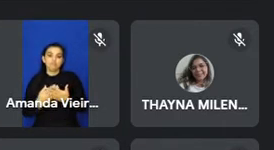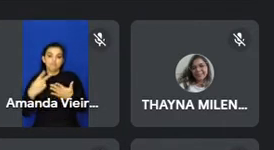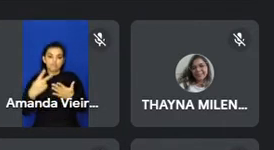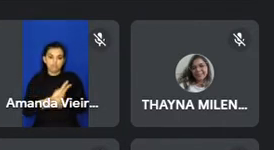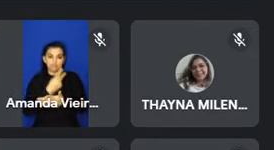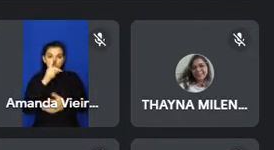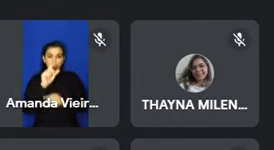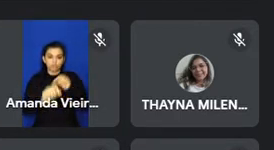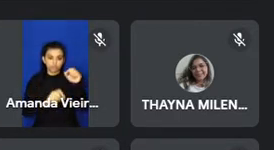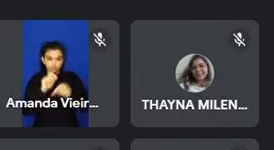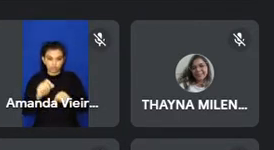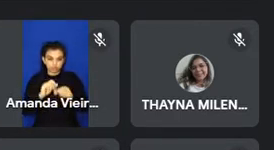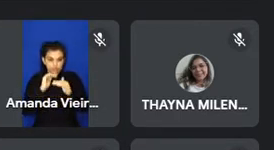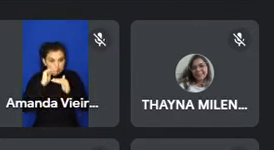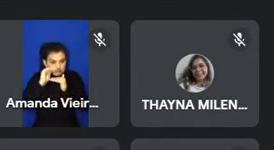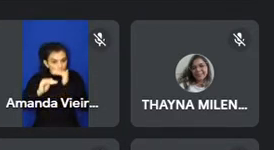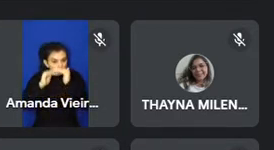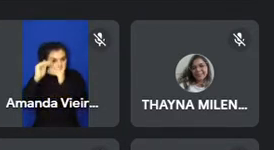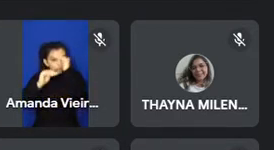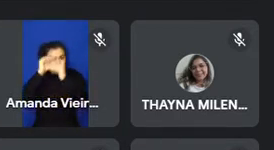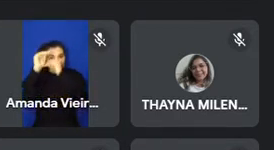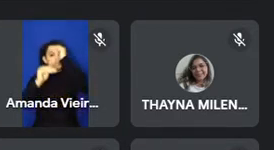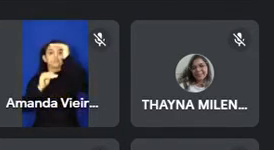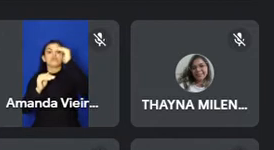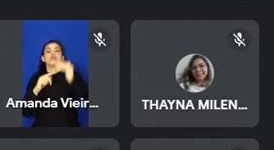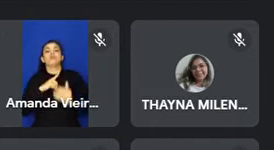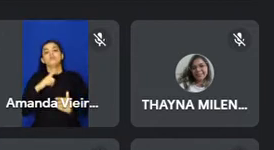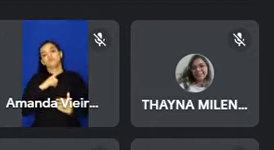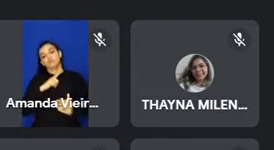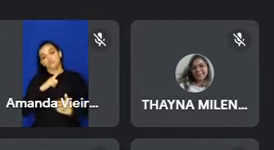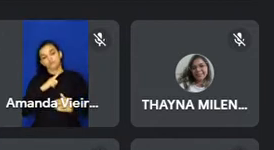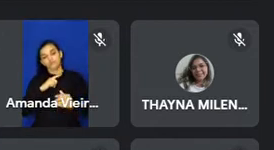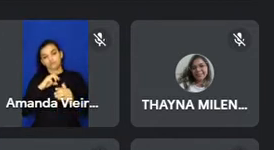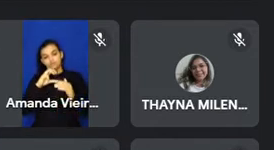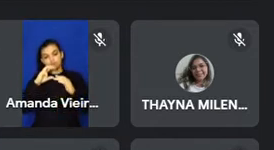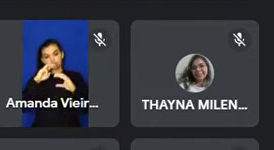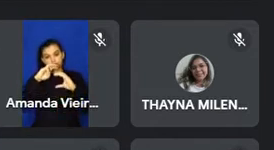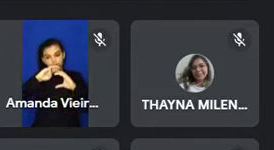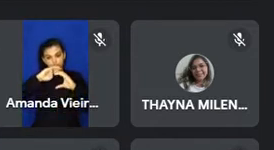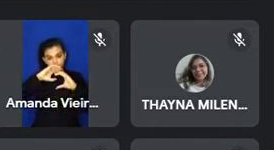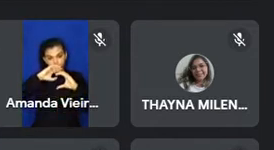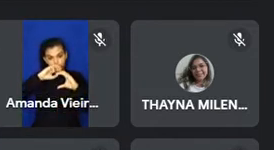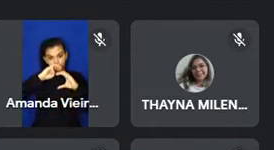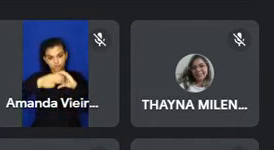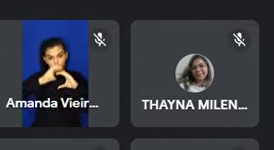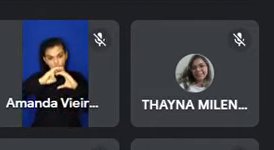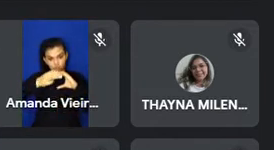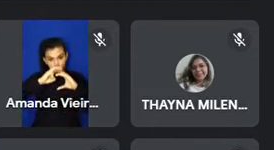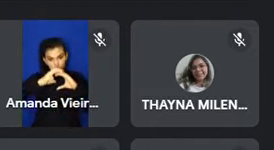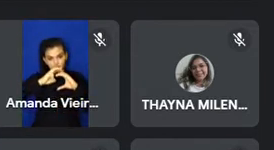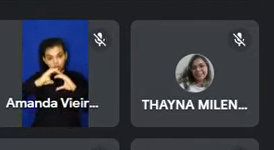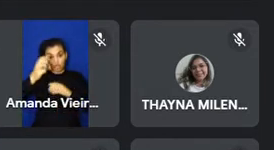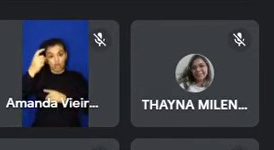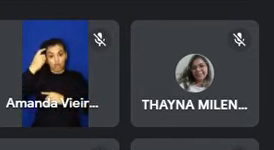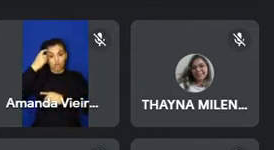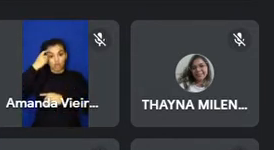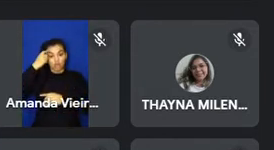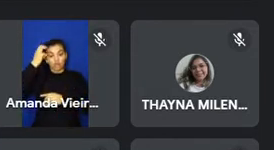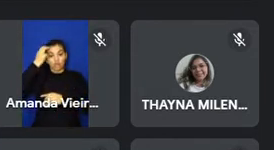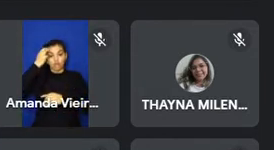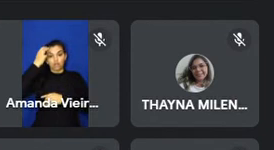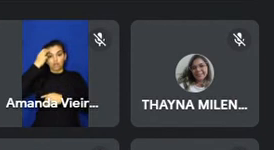nesse processo de ativação a gente vai ter a geração de células de memória, né? Então, essas células de memória ficam aqui no corpo da